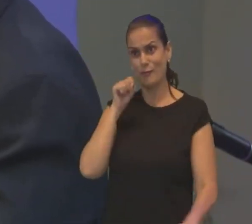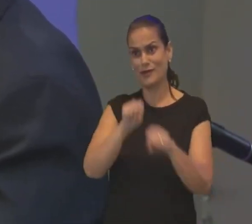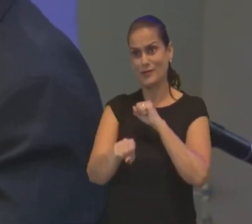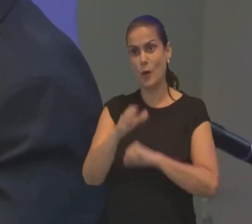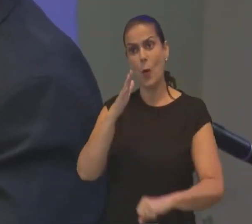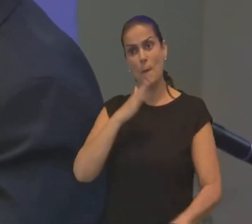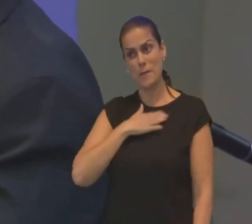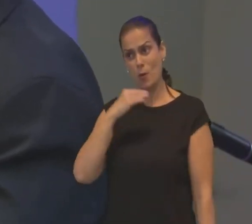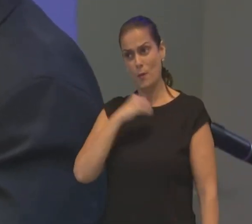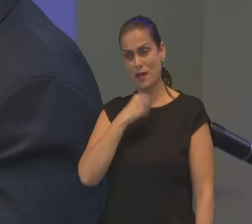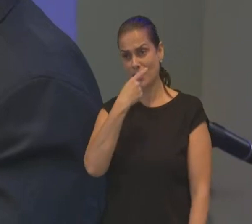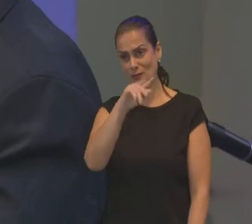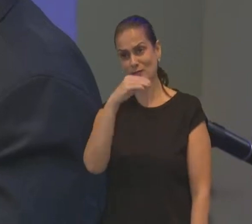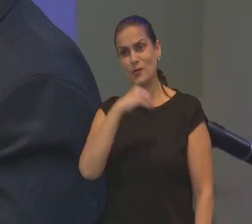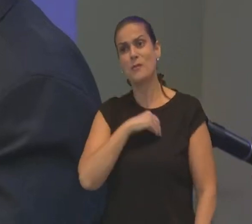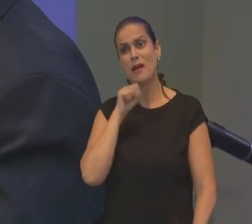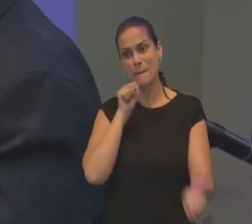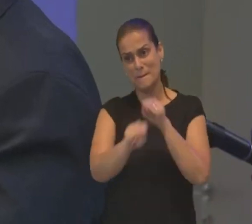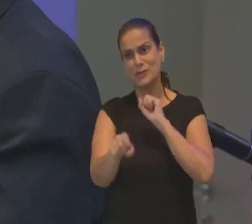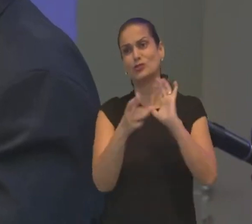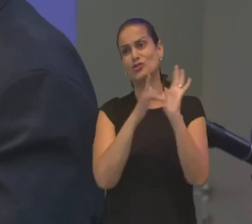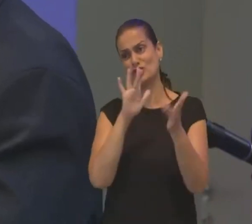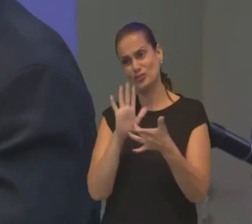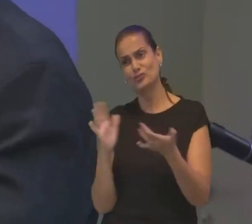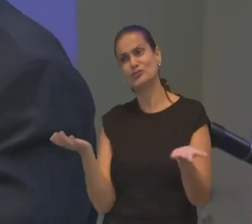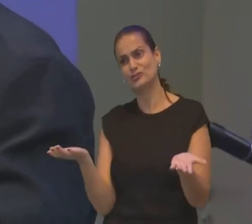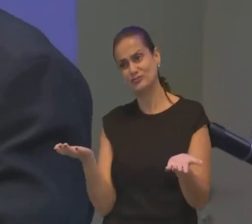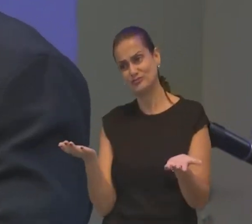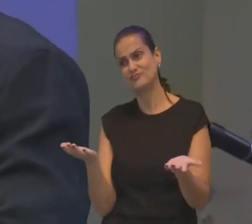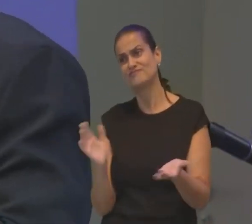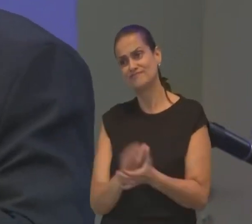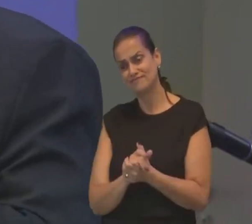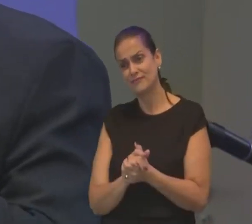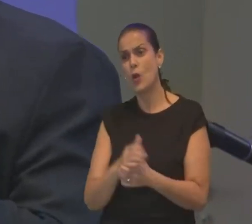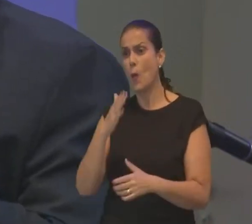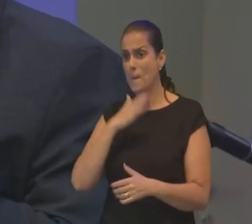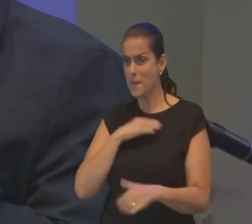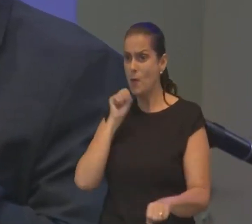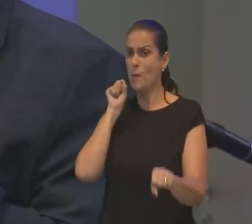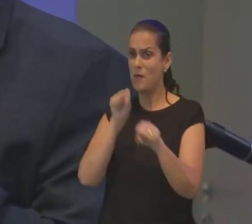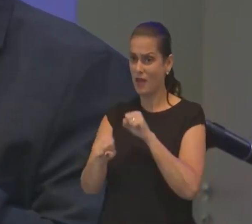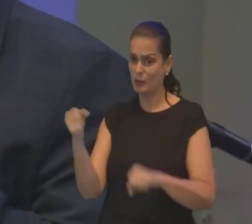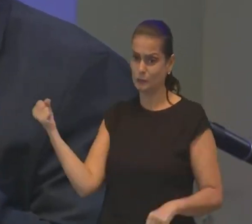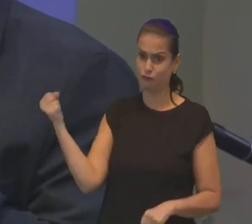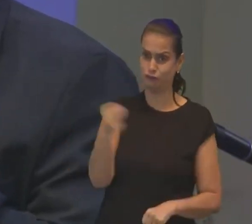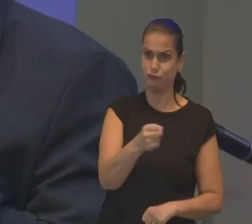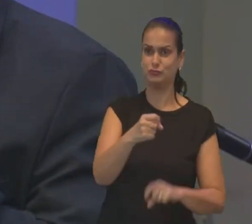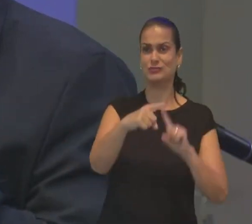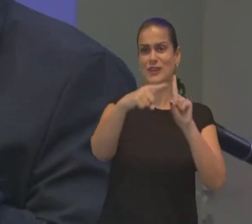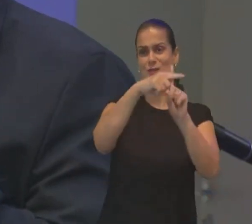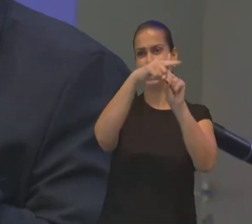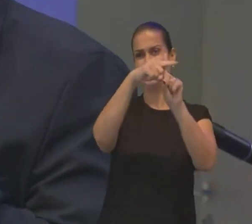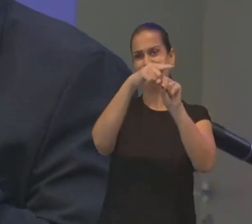pecado e o seu pecado que matou Jesus? Não foi o meu pecado e o seu pecado que colocou Jesus na